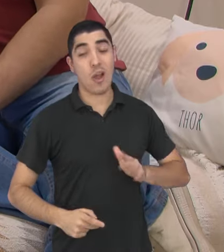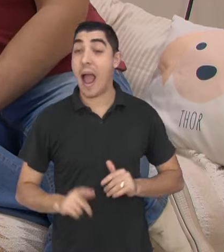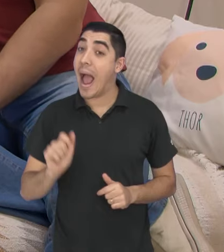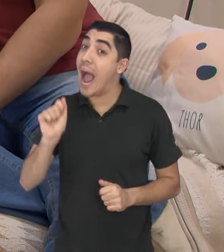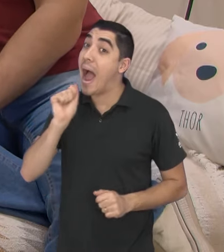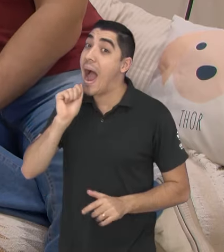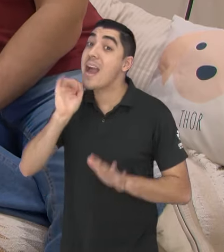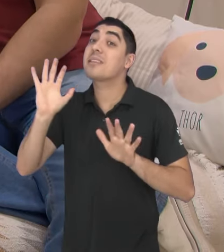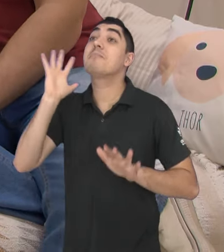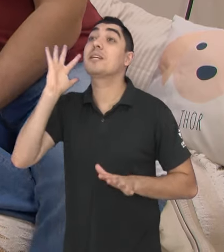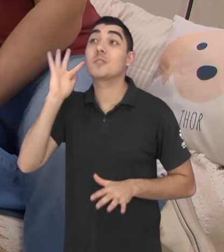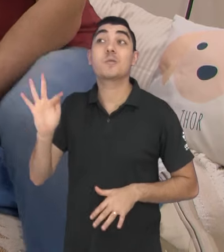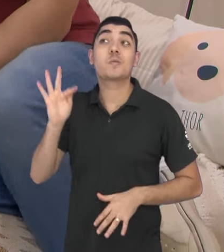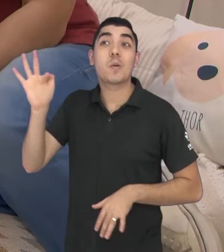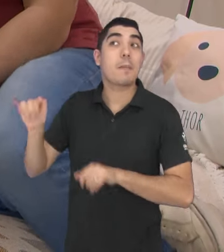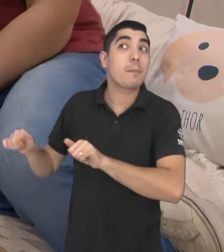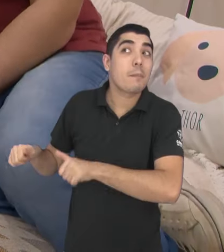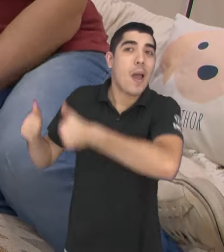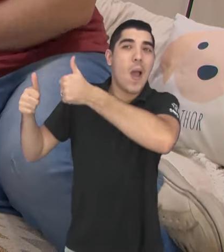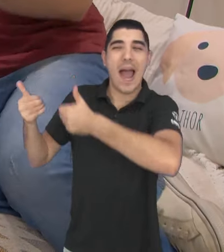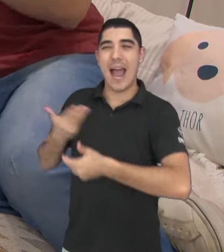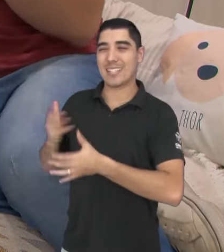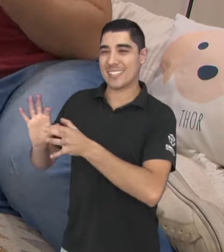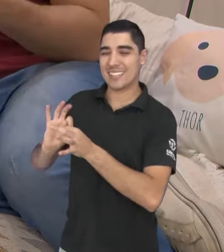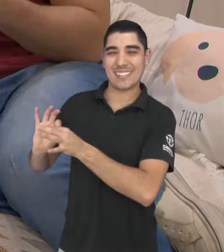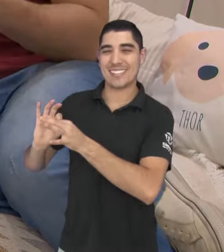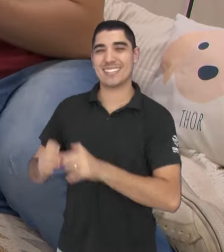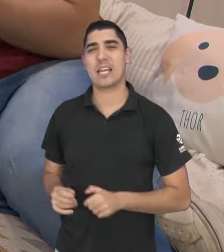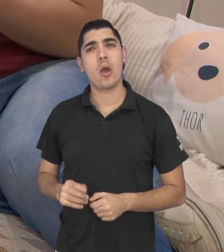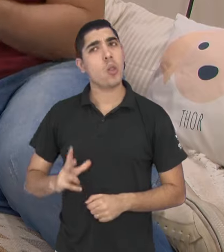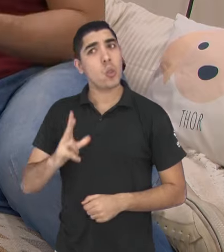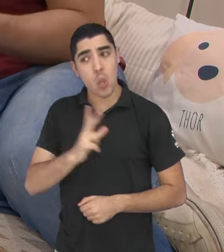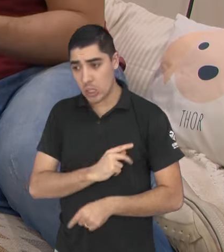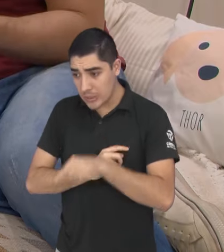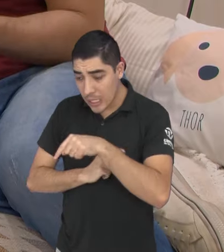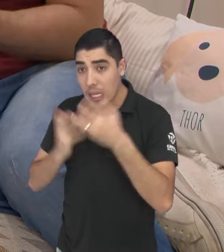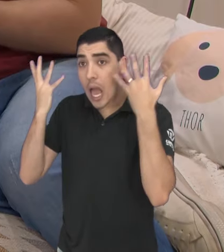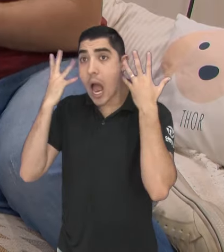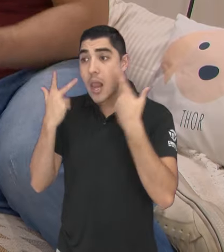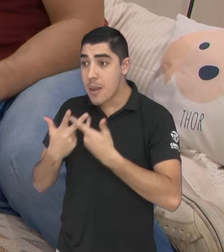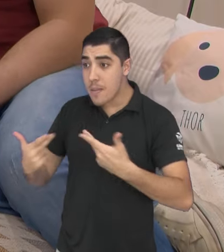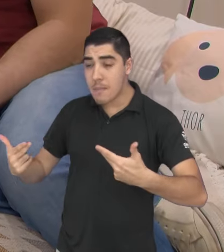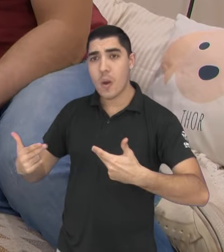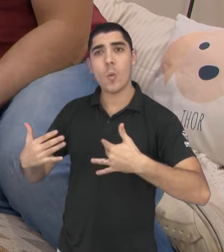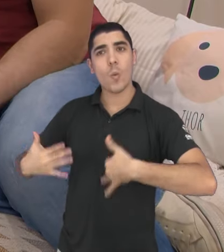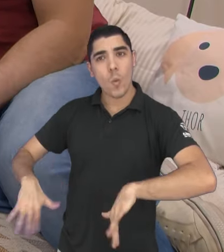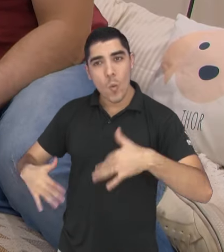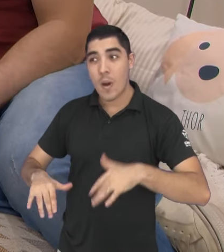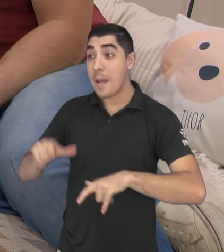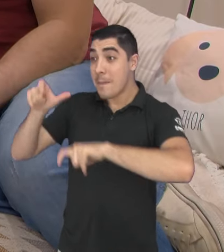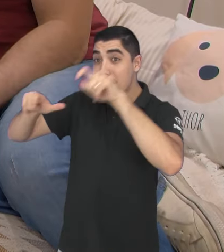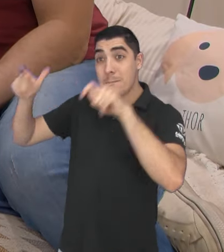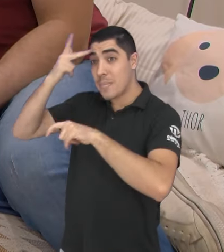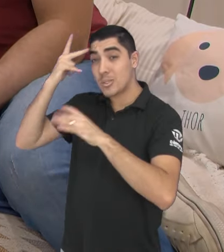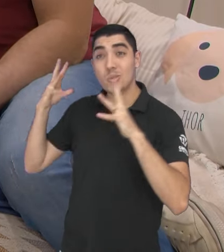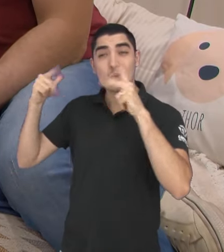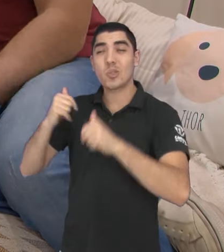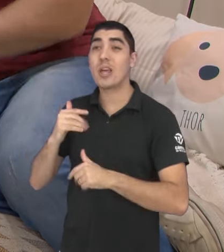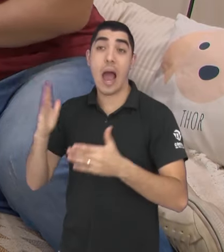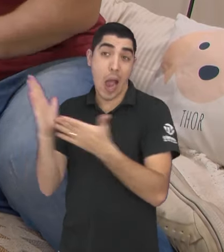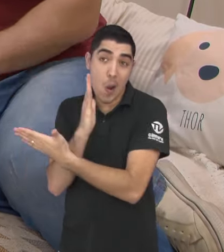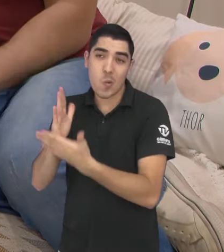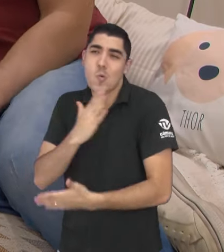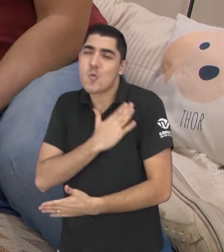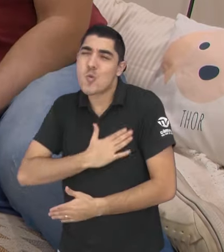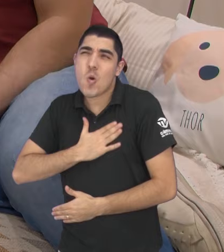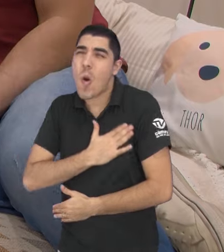quem sabe isso aí vai melhorar. Ainda, é. Fernanda, sua casa cheia de bichos, a casa dos sonhos pra muita gente. Quem